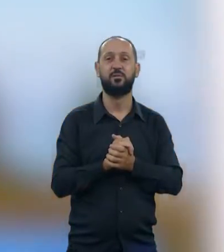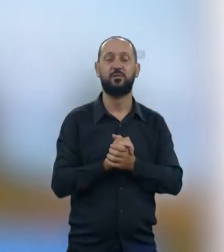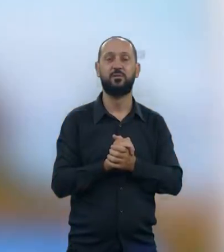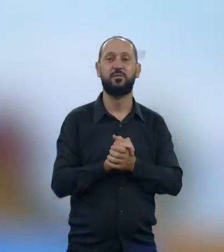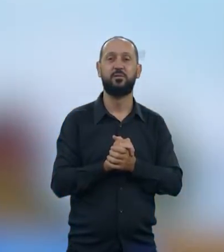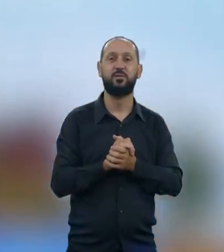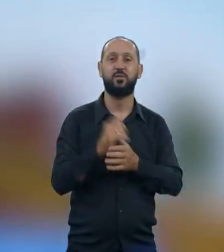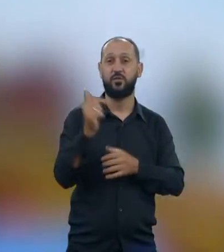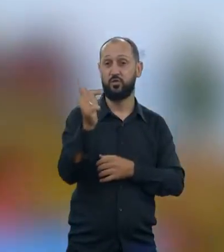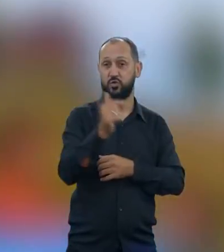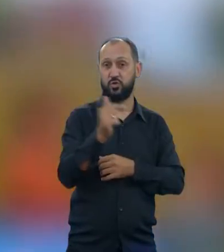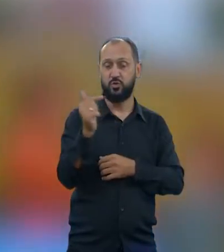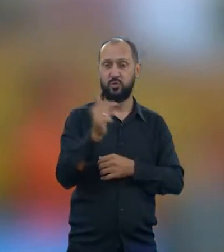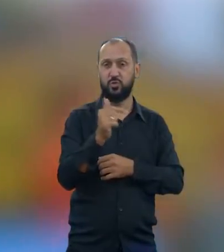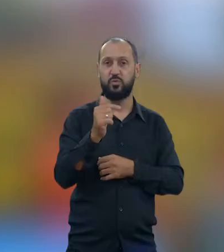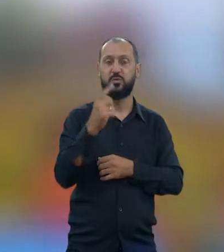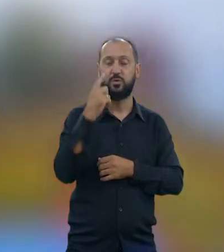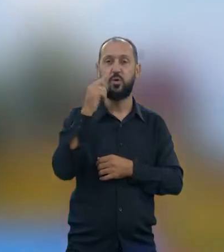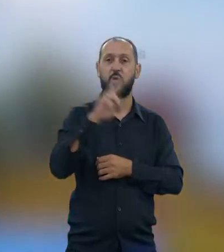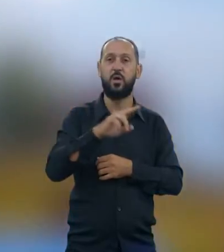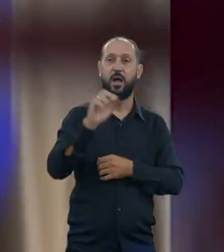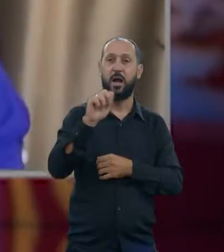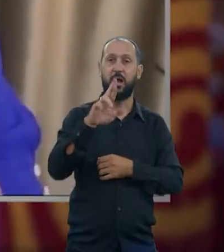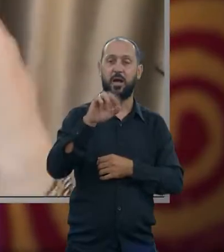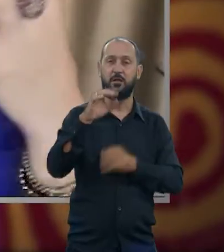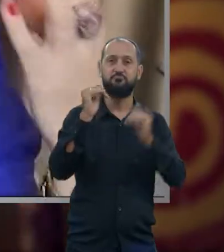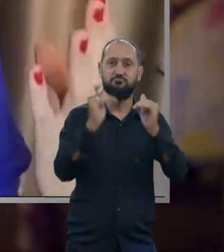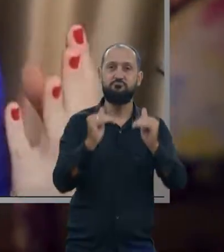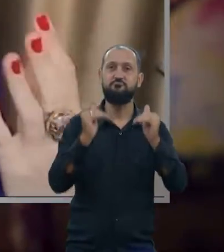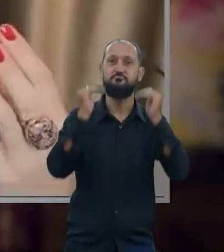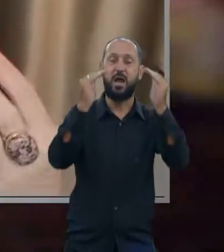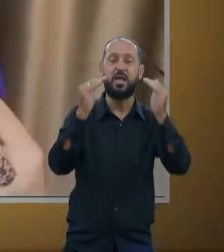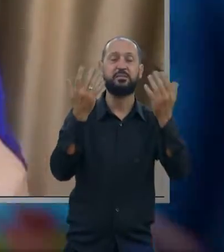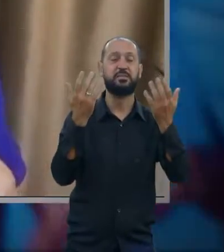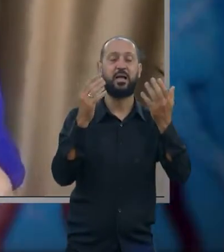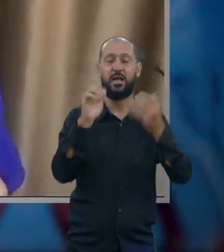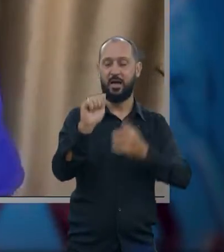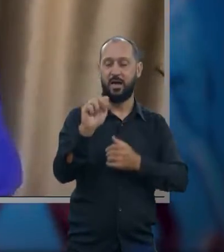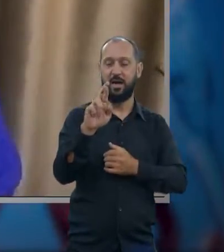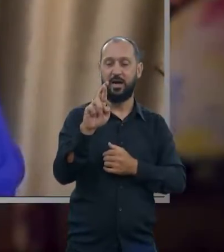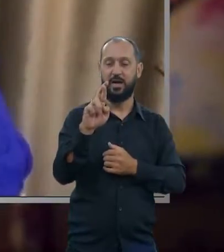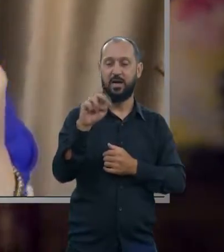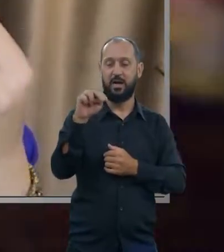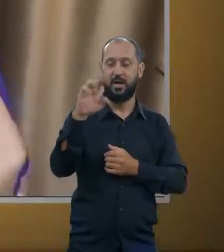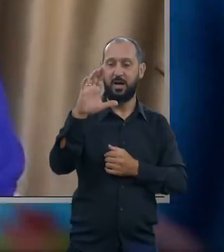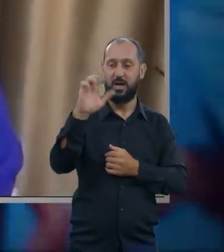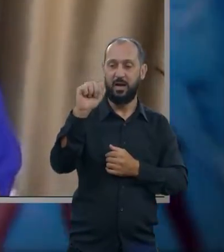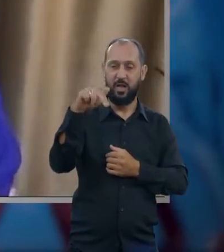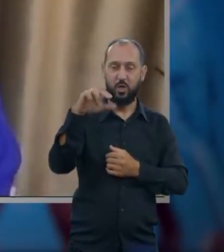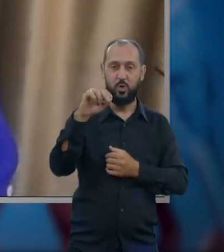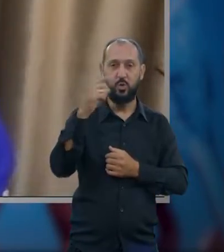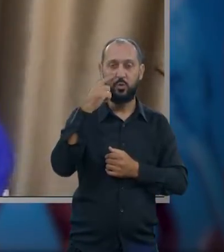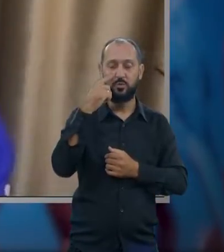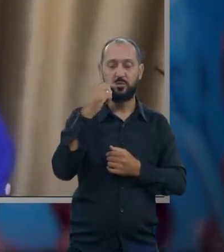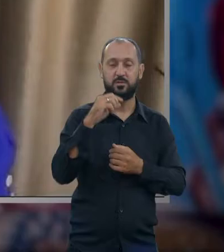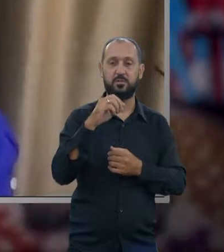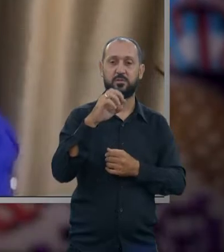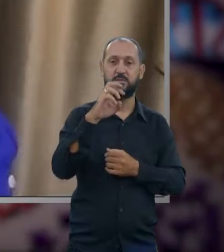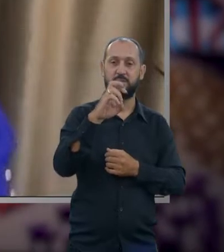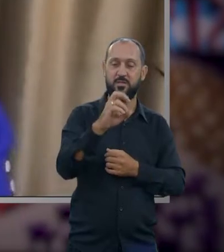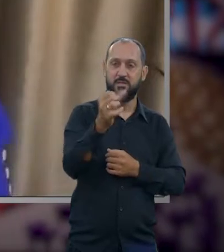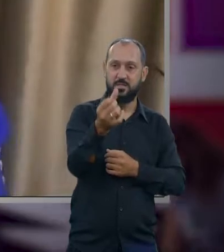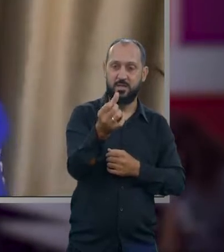78 cartas, 22 cartas são os arcanos maiores, que são os arcanos principais do tarô.